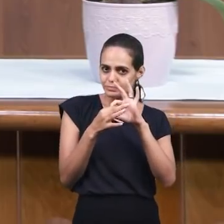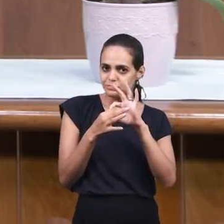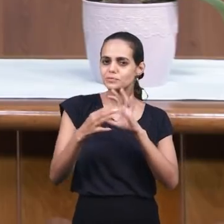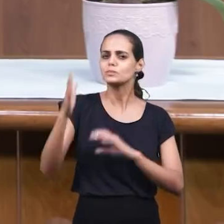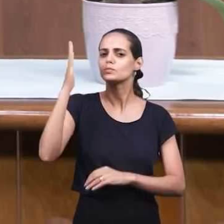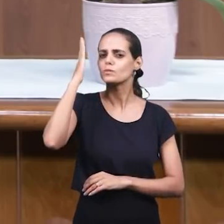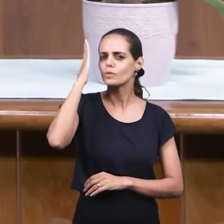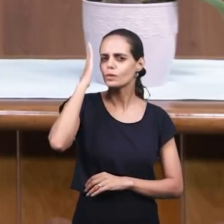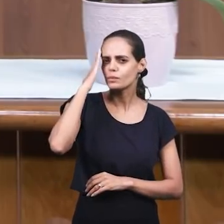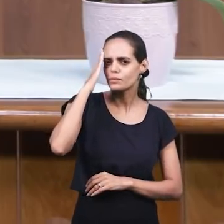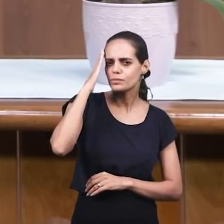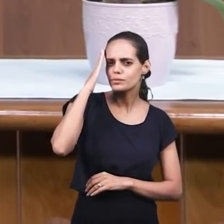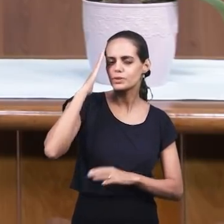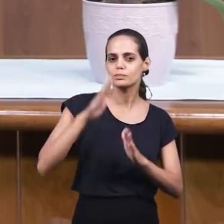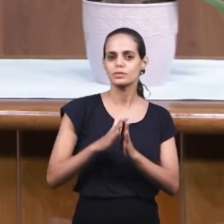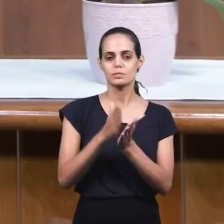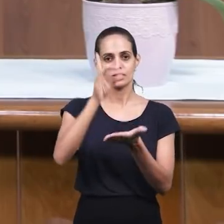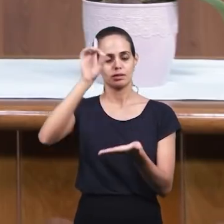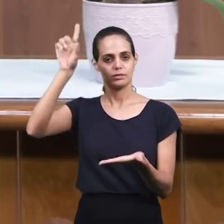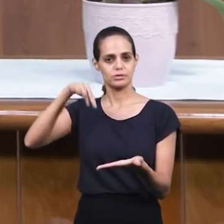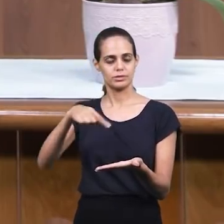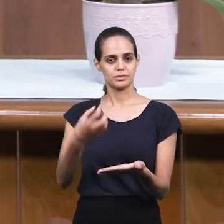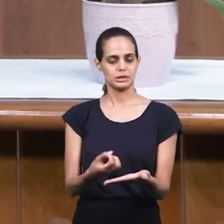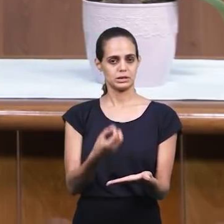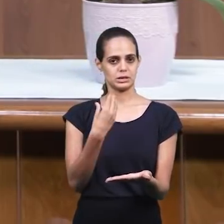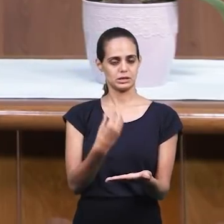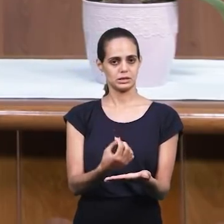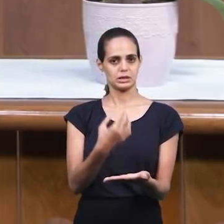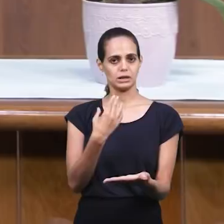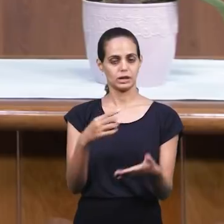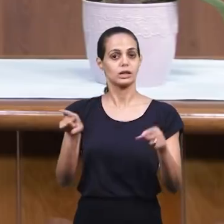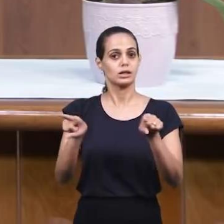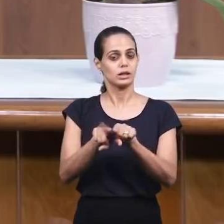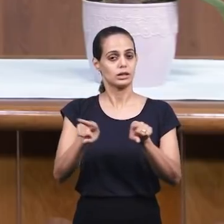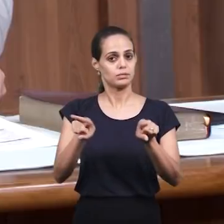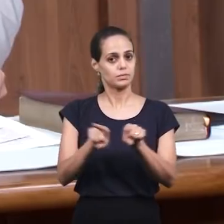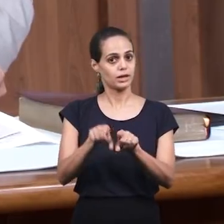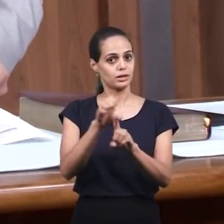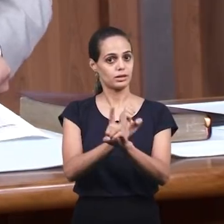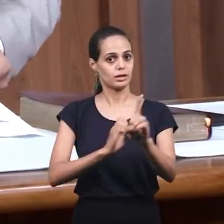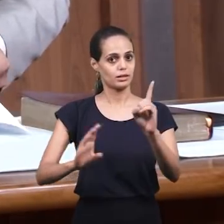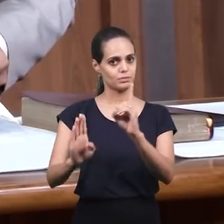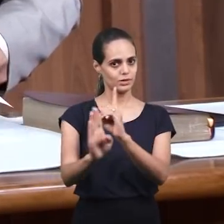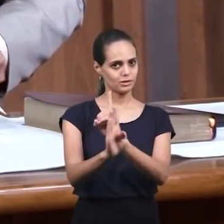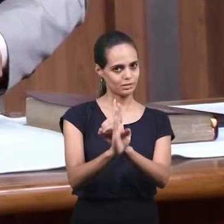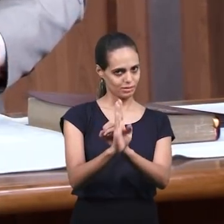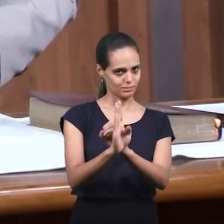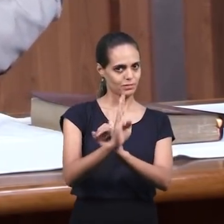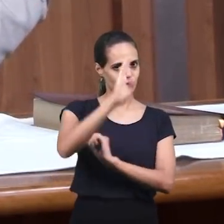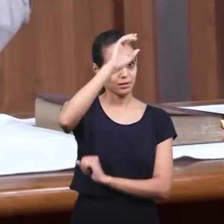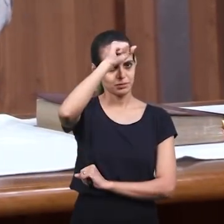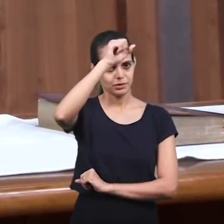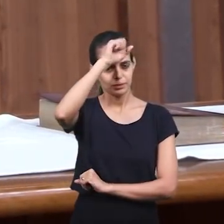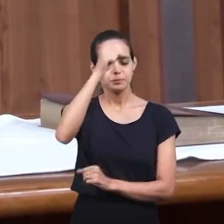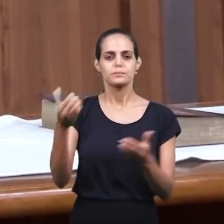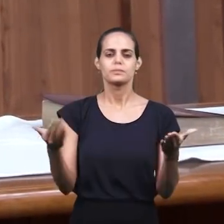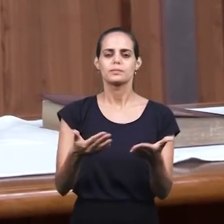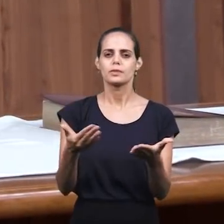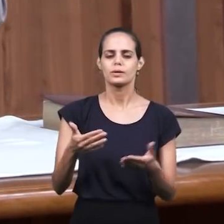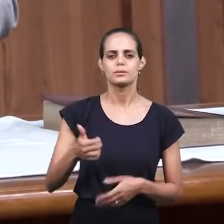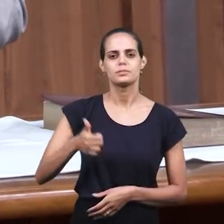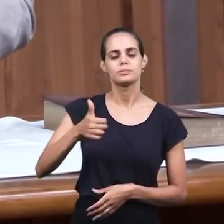de Deus nos ensina e daquilo que temos vivido, sobretudo na Escola Bíblica Dominical. E nós vamos então para a primeira